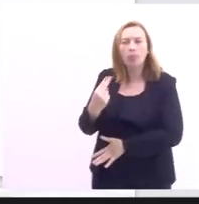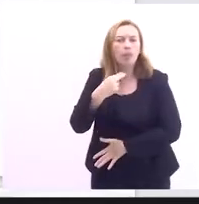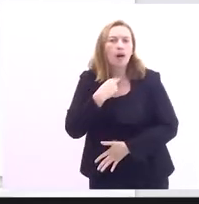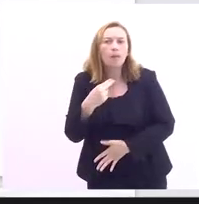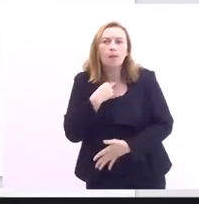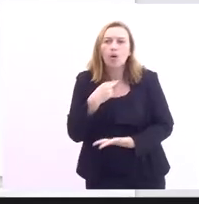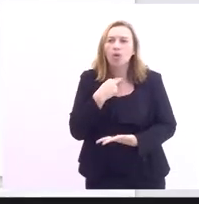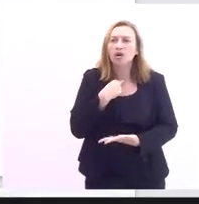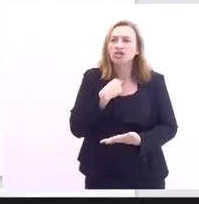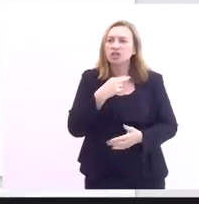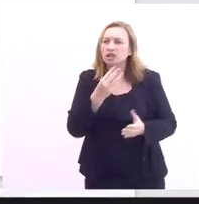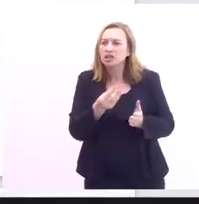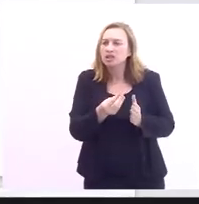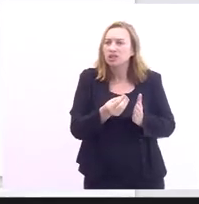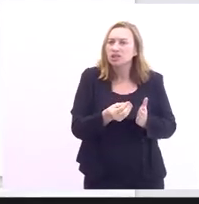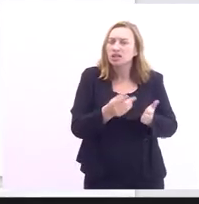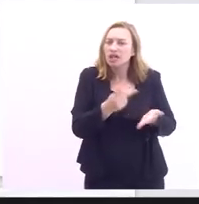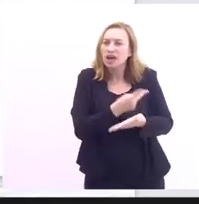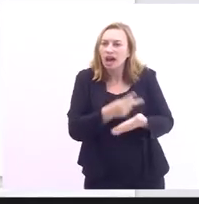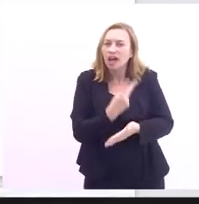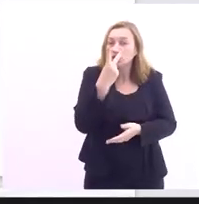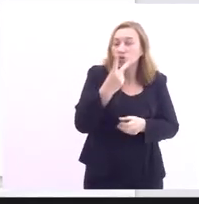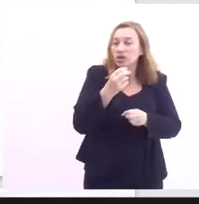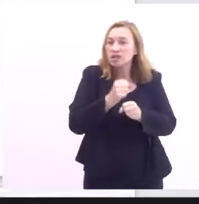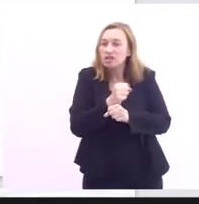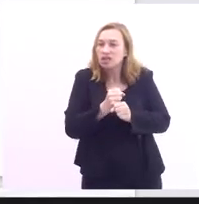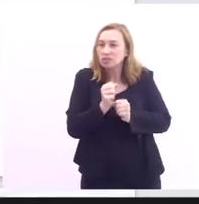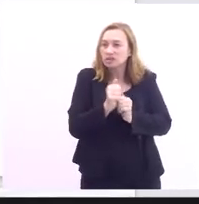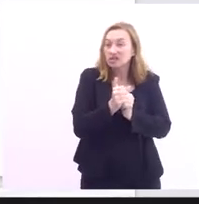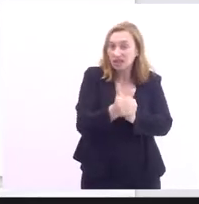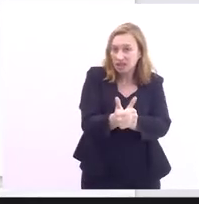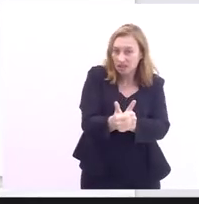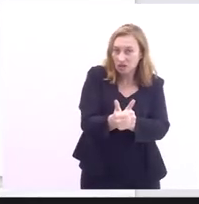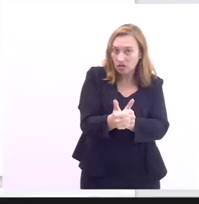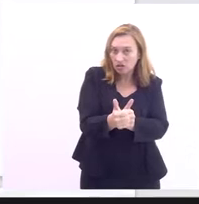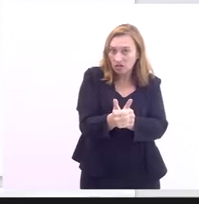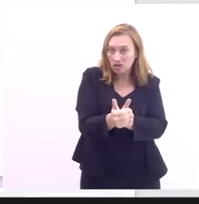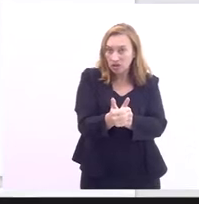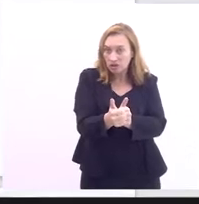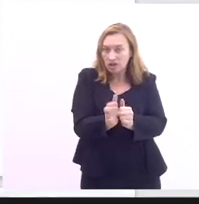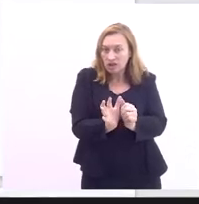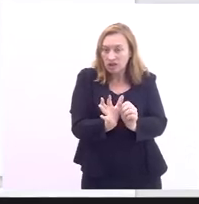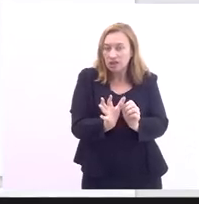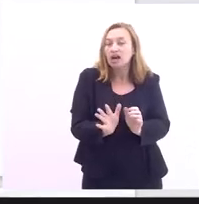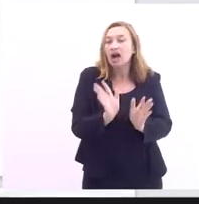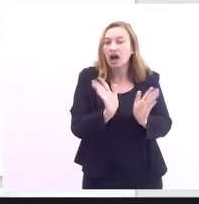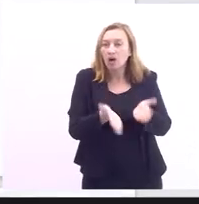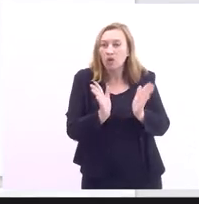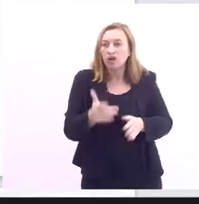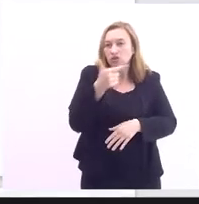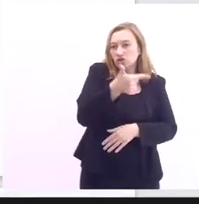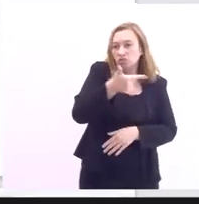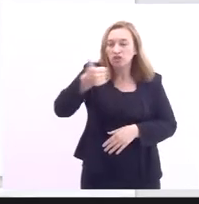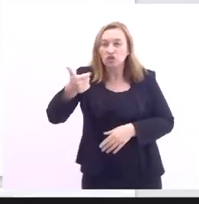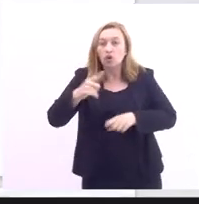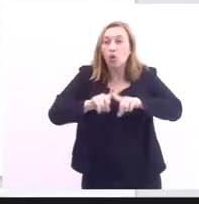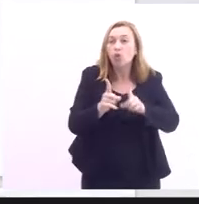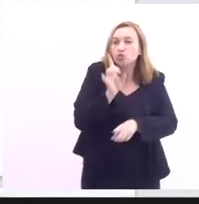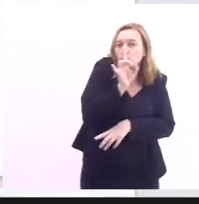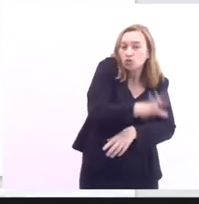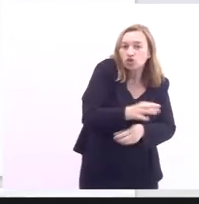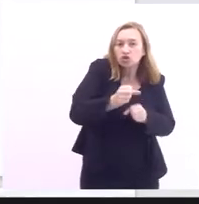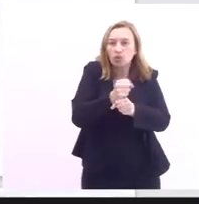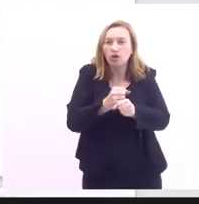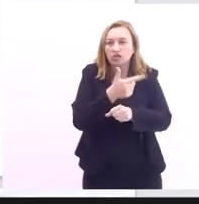uma violação de 2 anos seguidos, nesses cinco primeiros anos que findam agora em 2022, ou no último ano